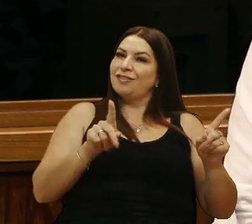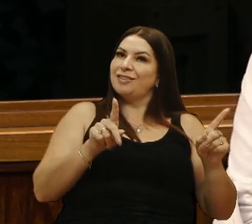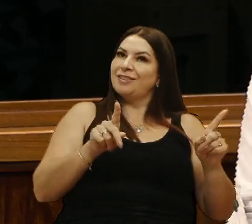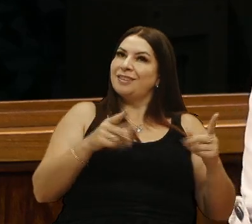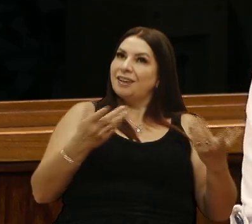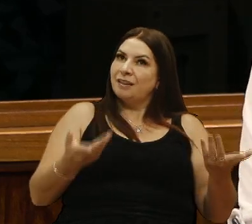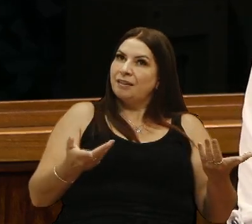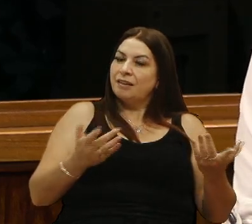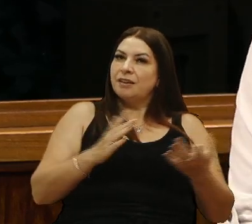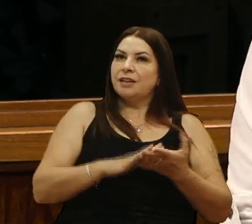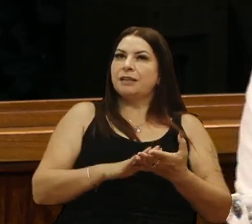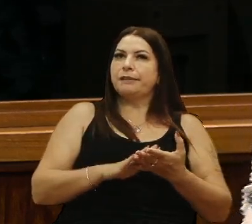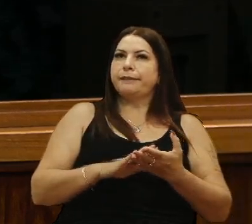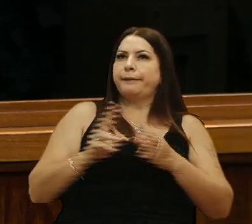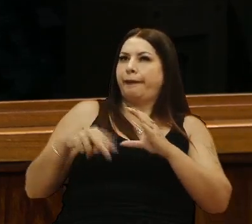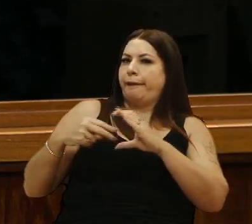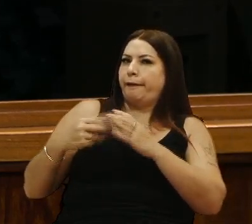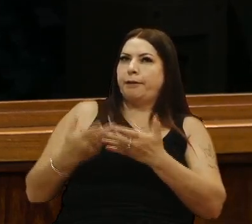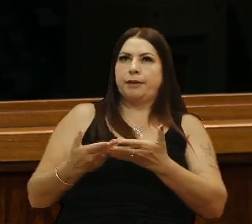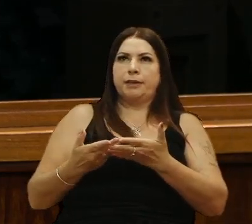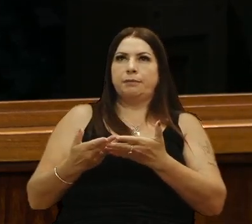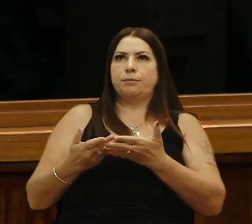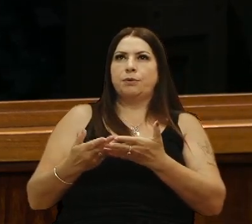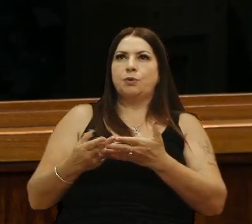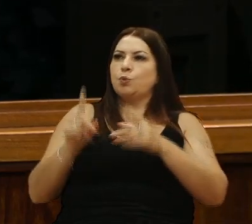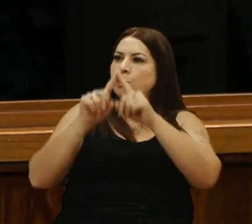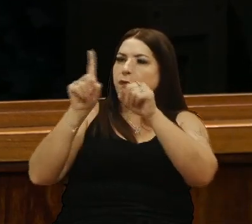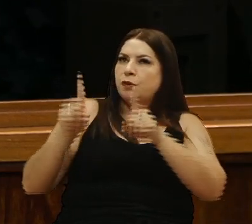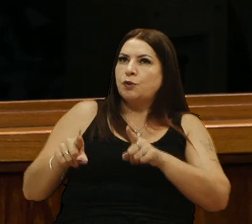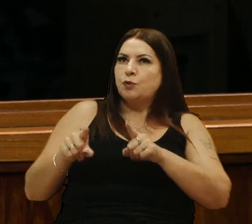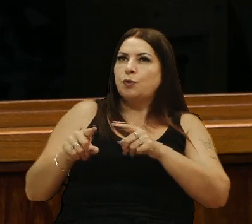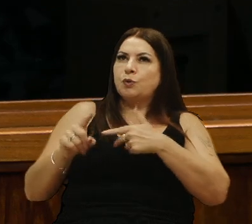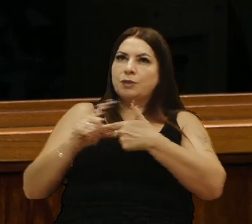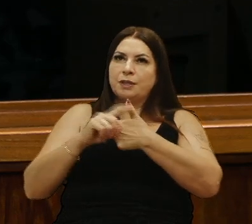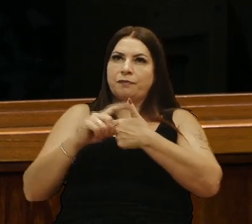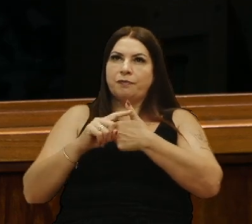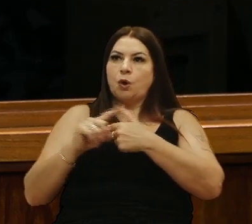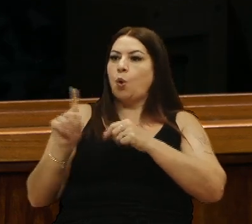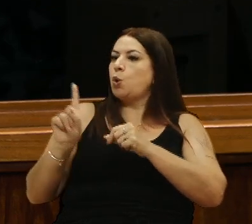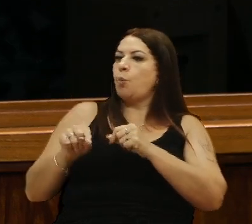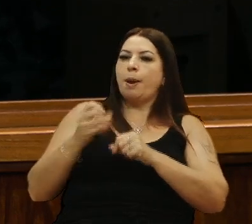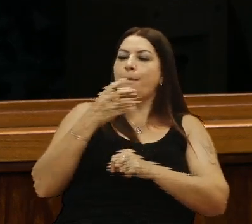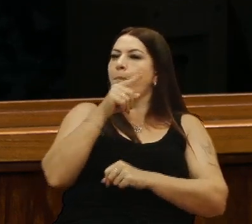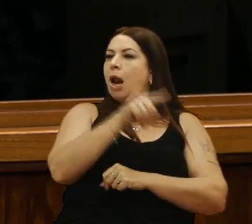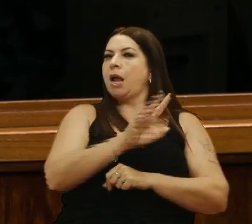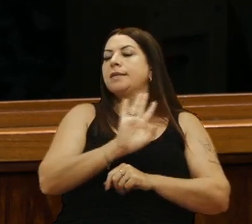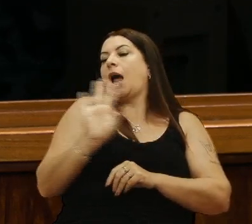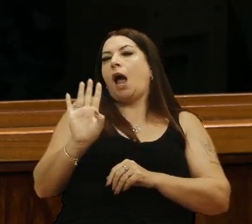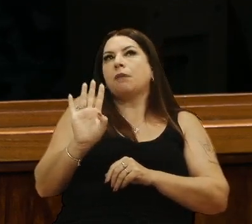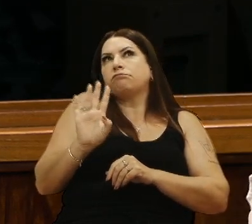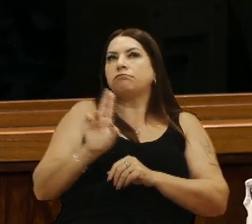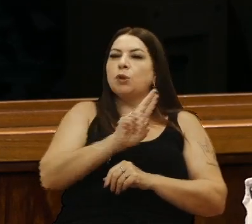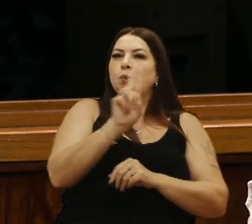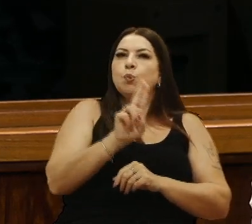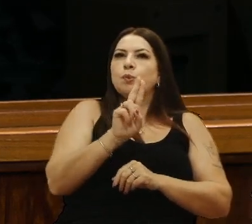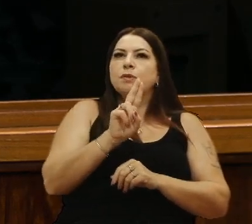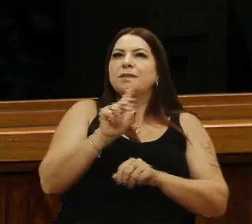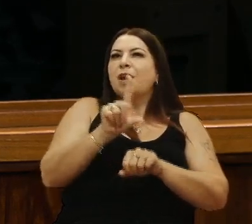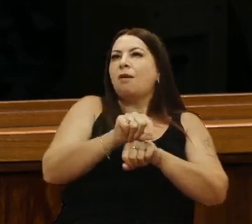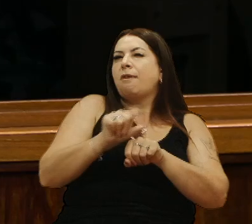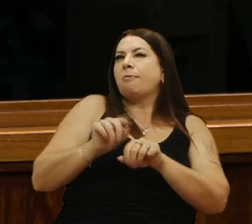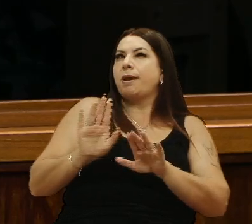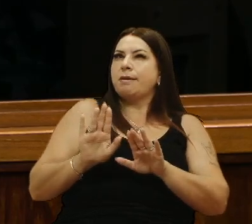diferenciados da Câmara com os servidores do Executivo. Quando não convém, aí se usa isso como